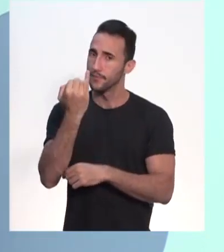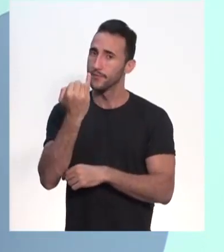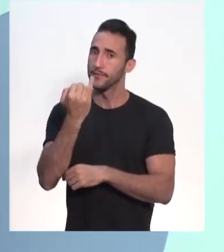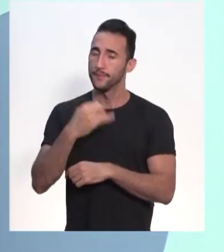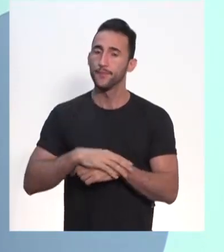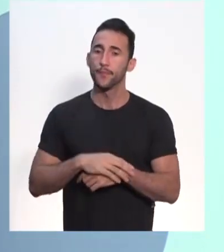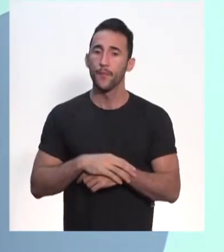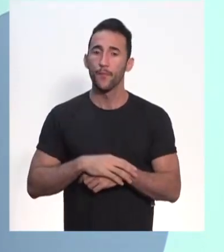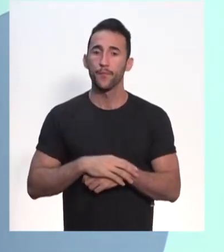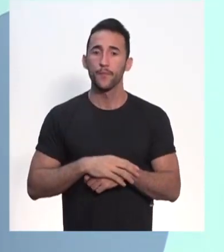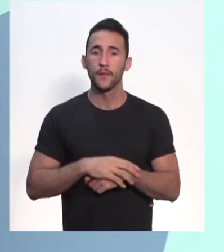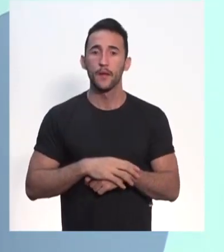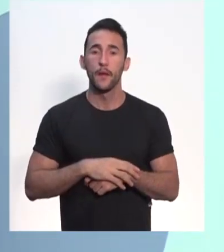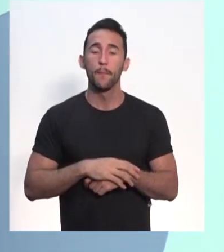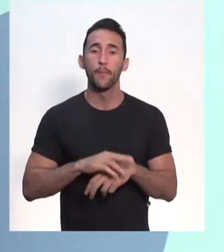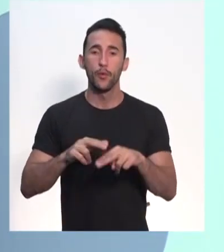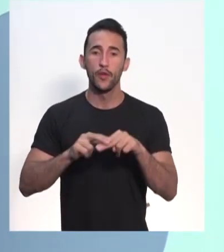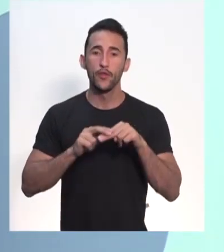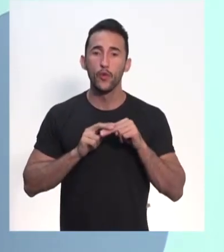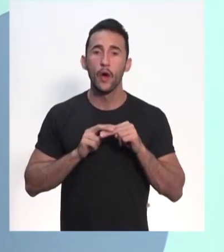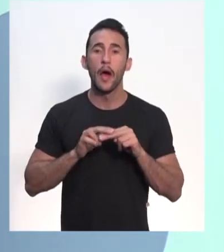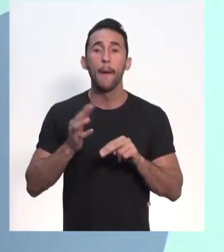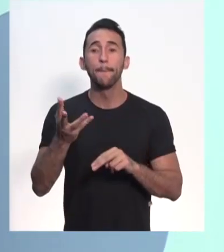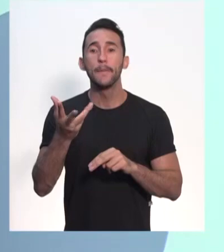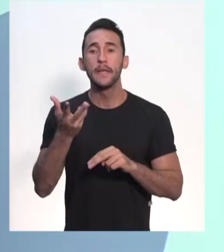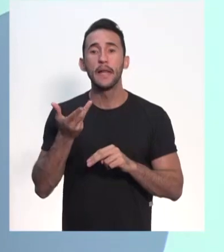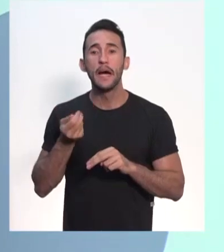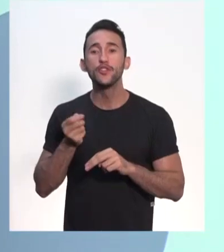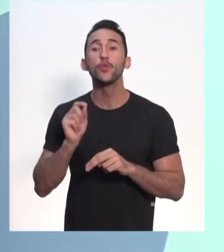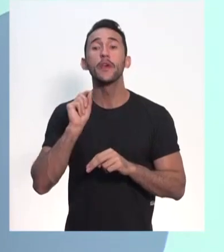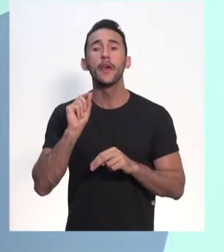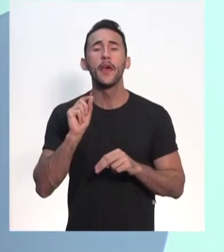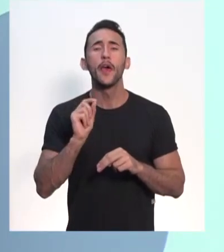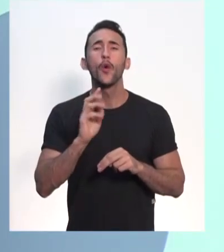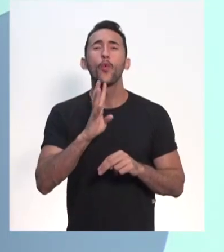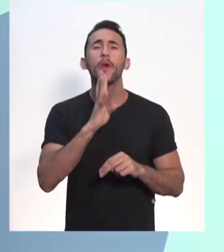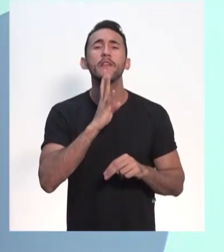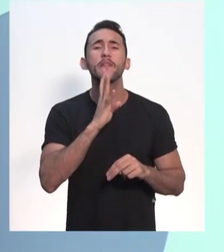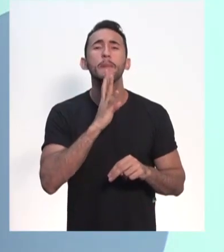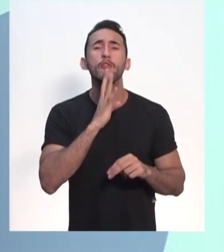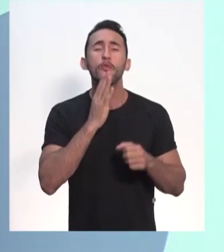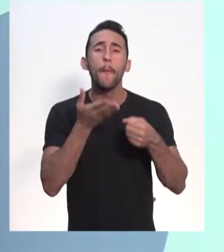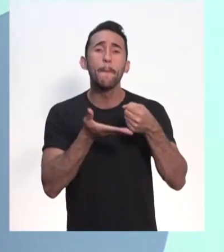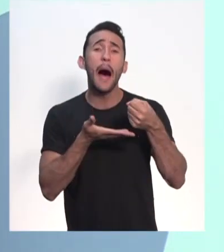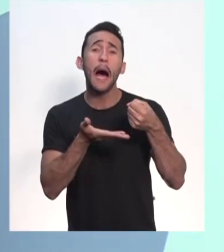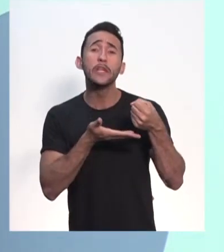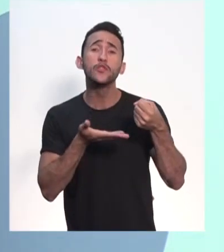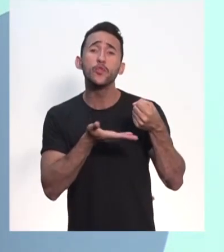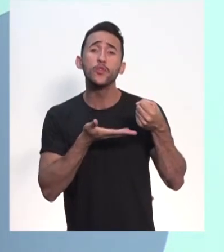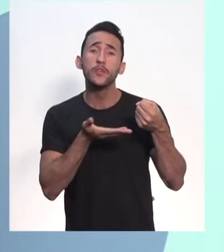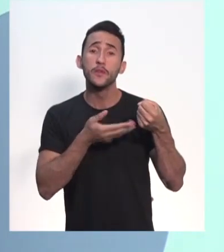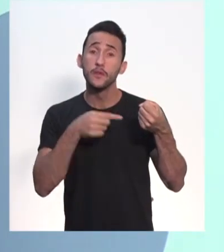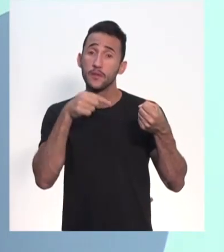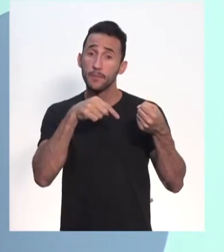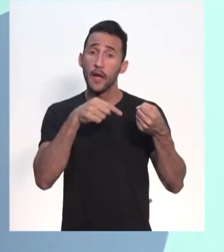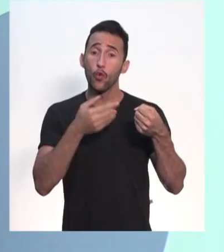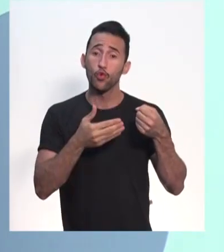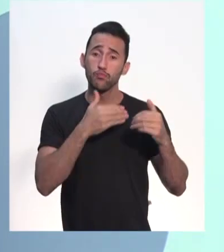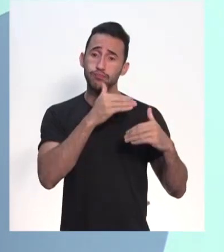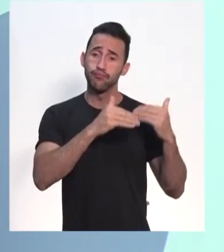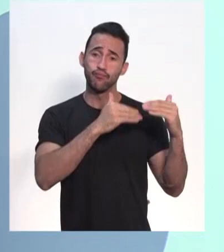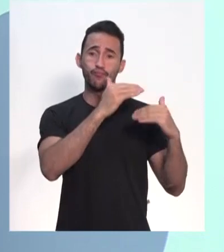ou o exercício físico na medida certa, para não trazer transtornos, porque às vezes a gente vai fazer uma atividade e se